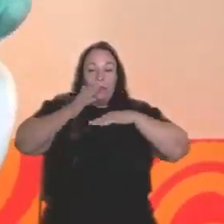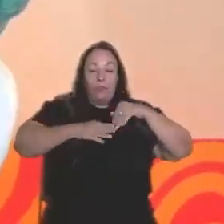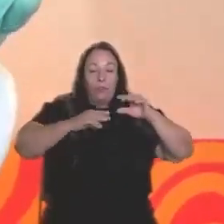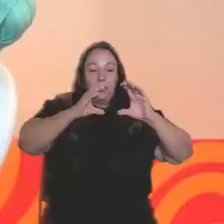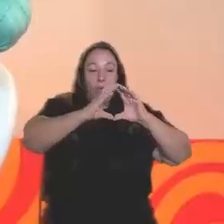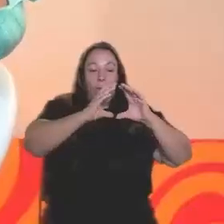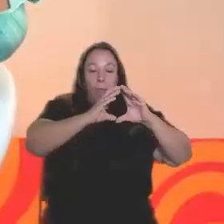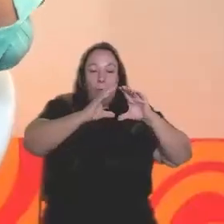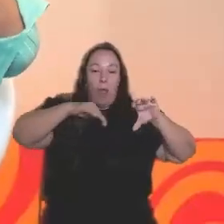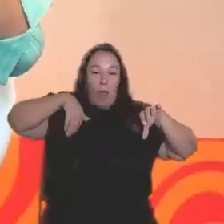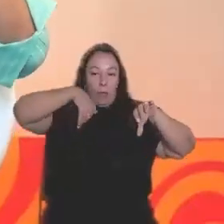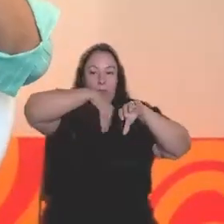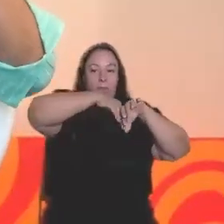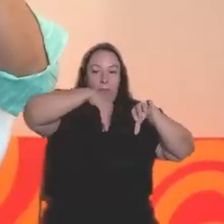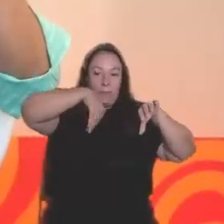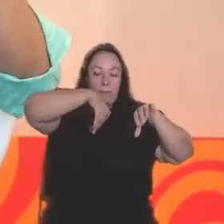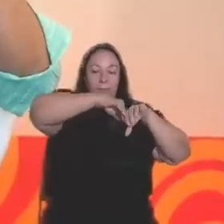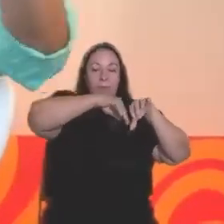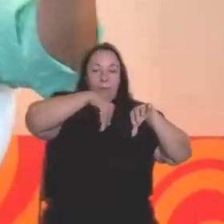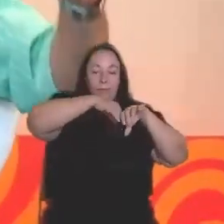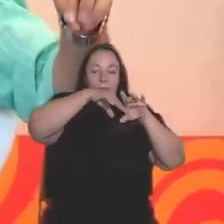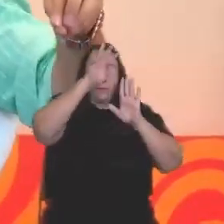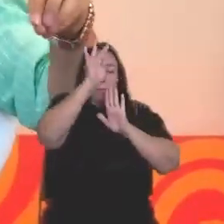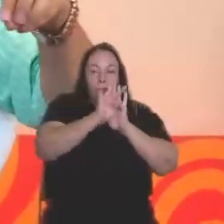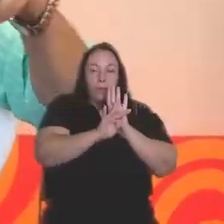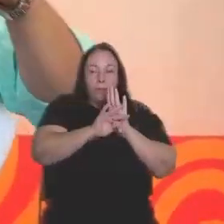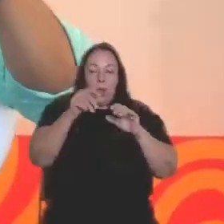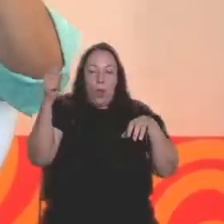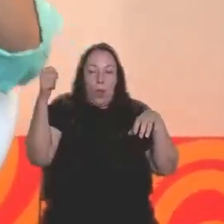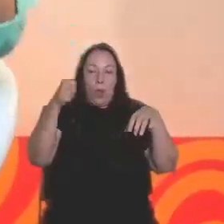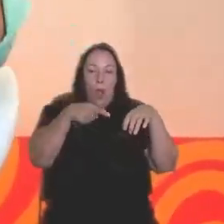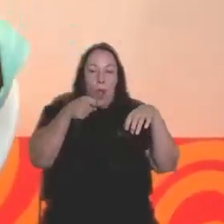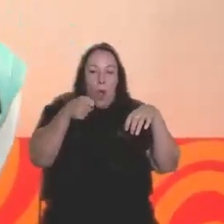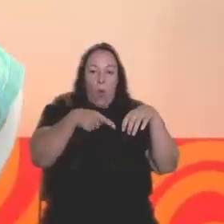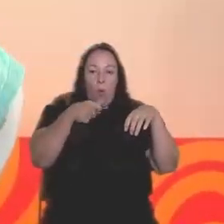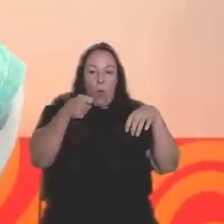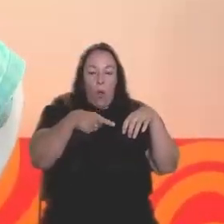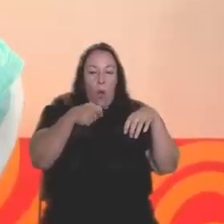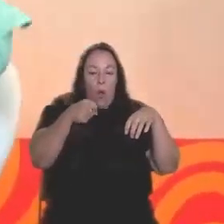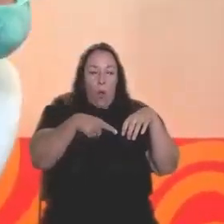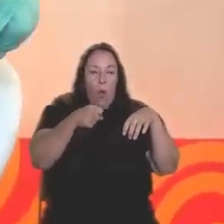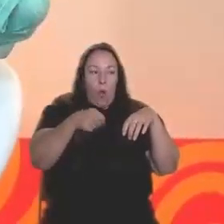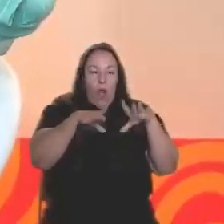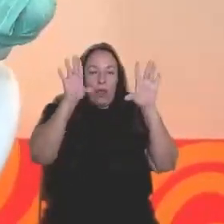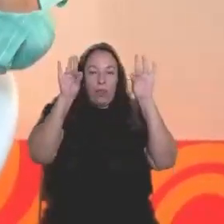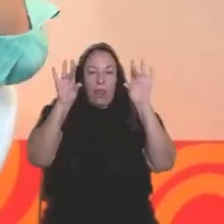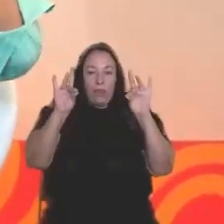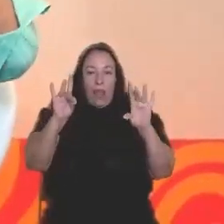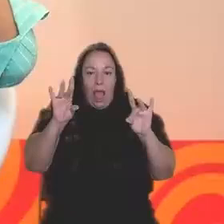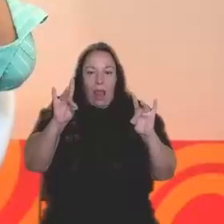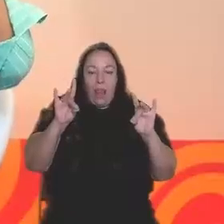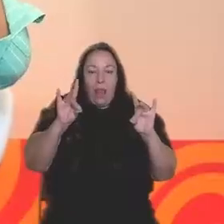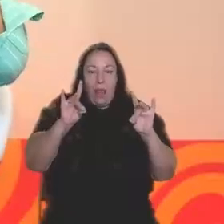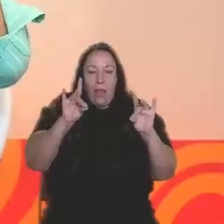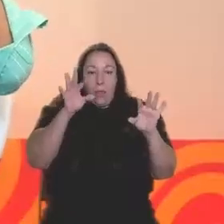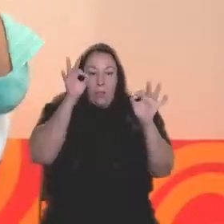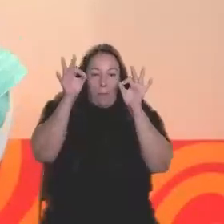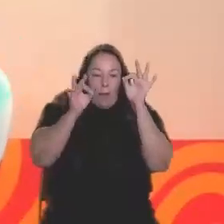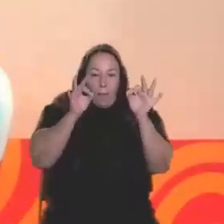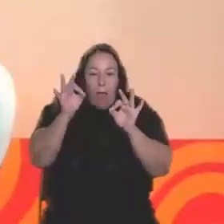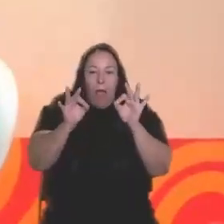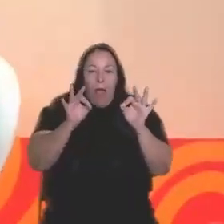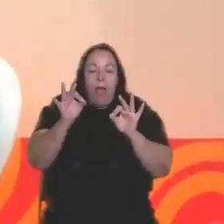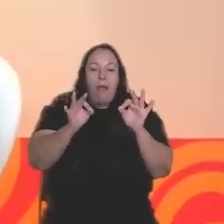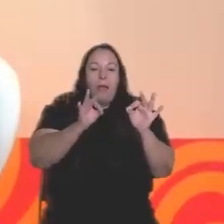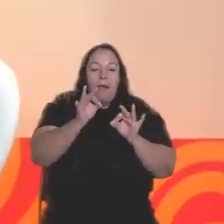então queria ter um texto bom. Então tinha um gol, e eu tinha que fazer o detalhe na sequência, eu já ficava preparando um texto na cabeça.